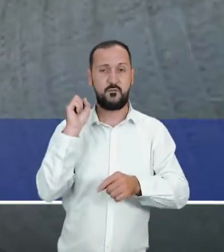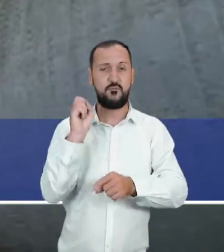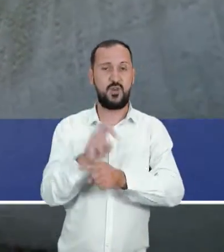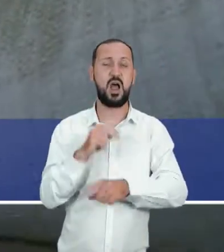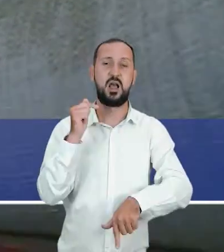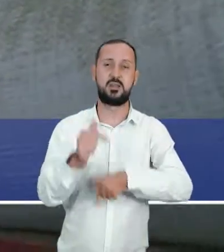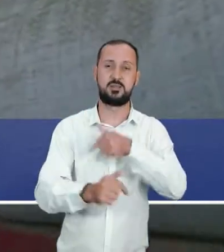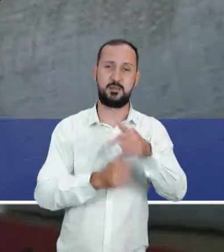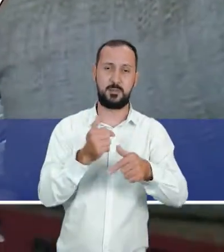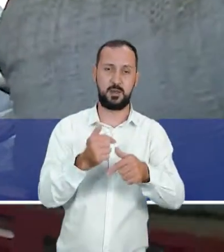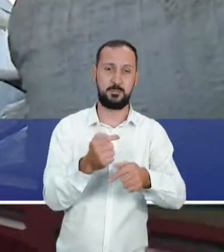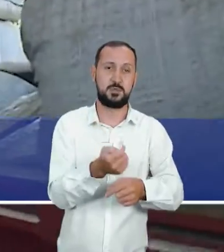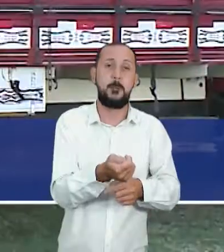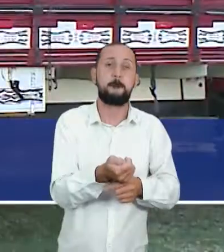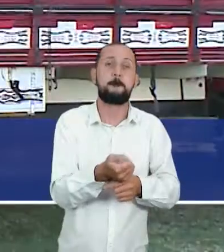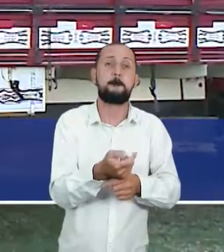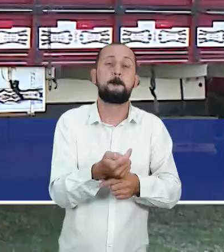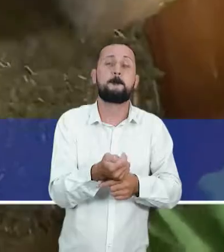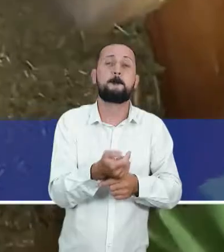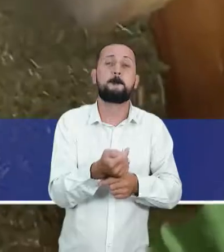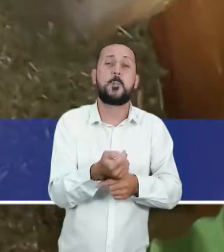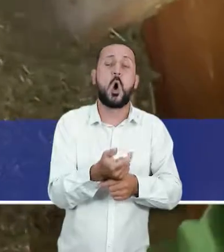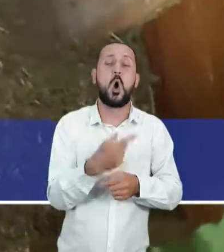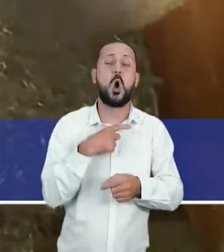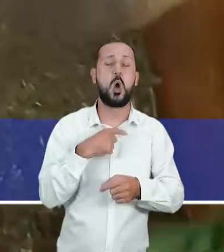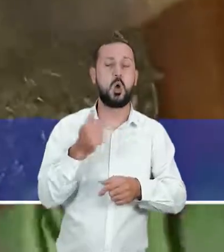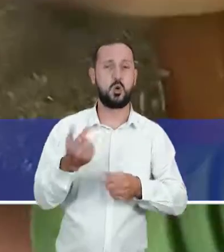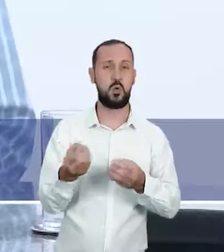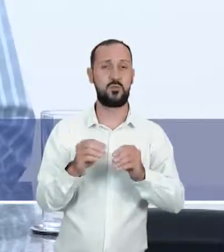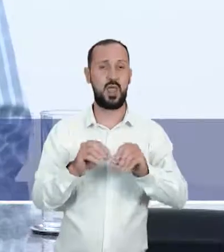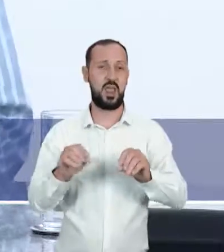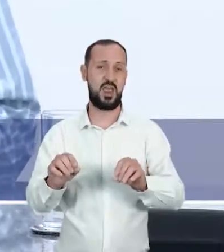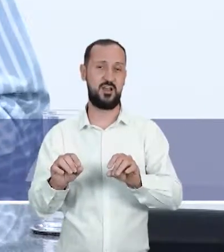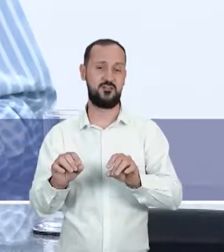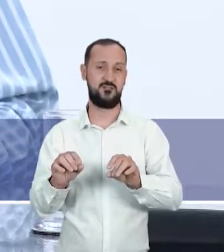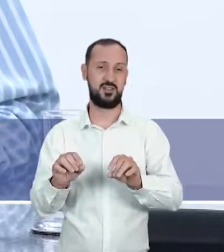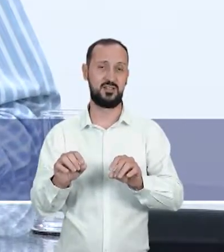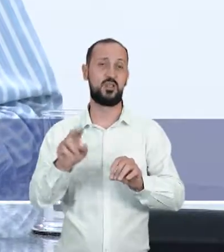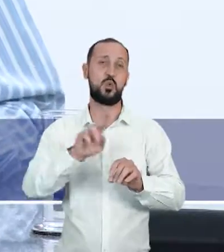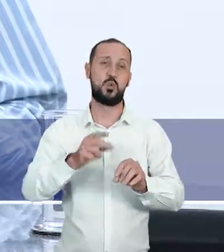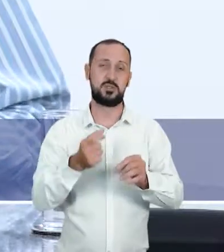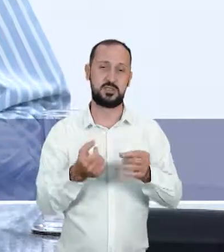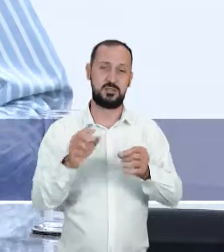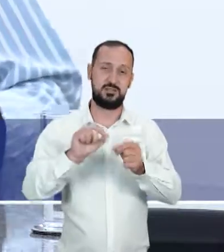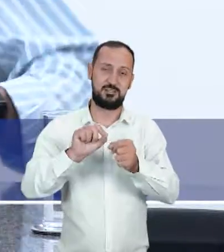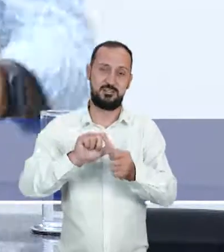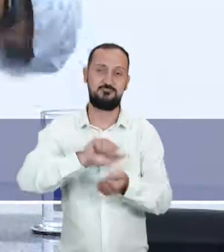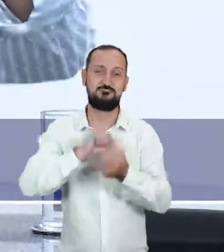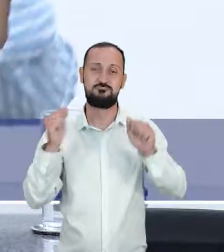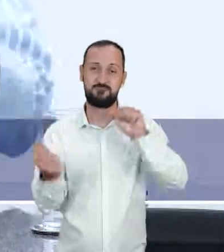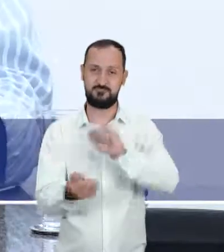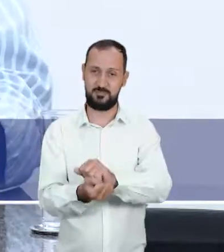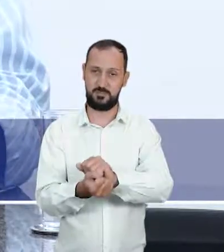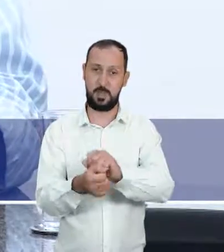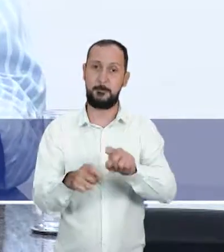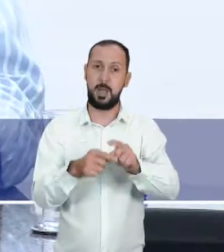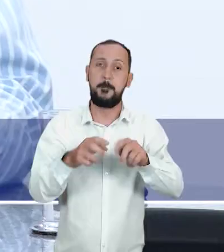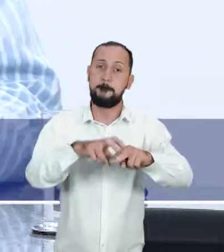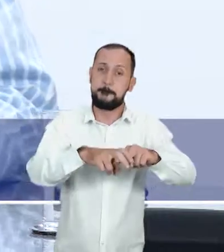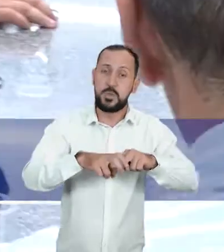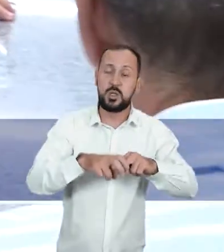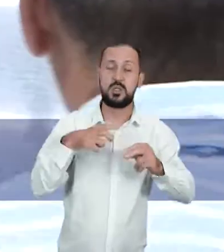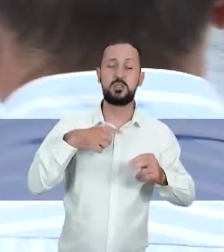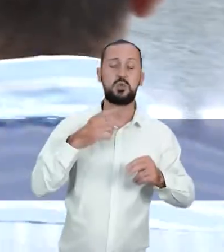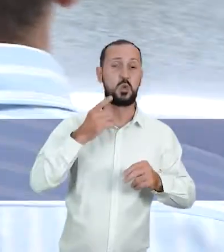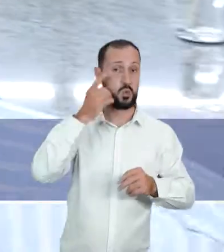Sul, responde por muito pouco da erva mate consumida no estado. Por isso, o presidente da Assembleia Legislativa, deputado Paulo